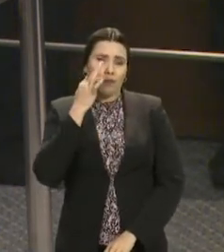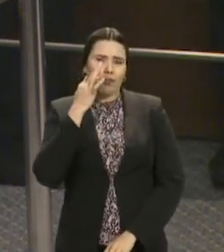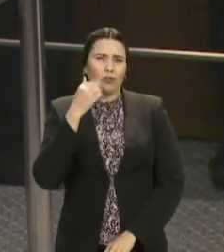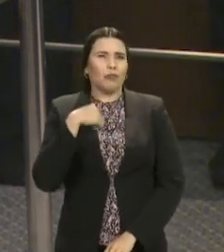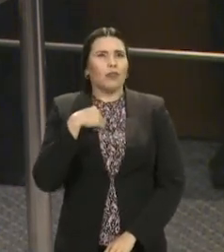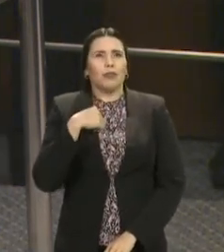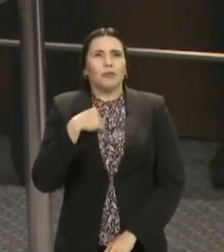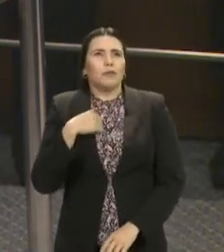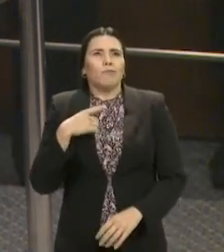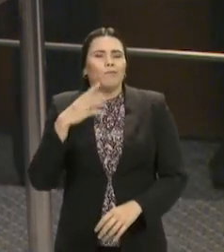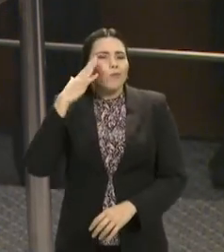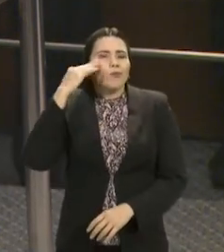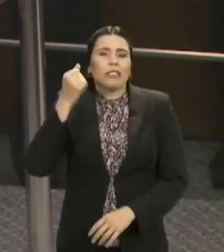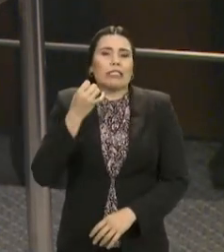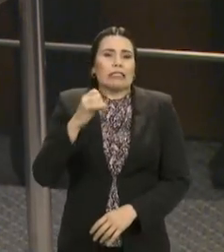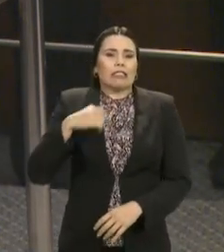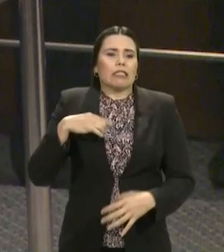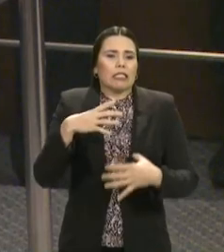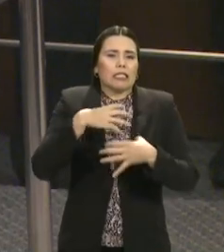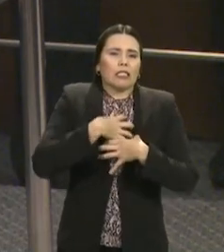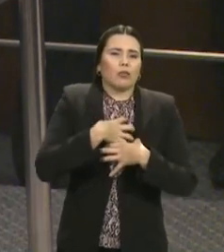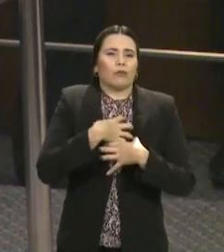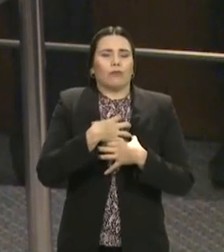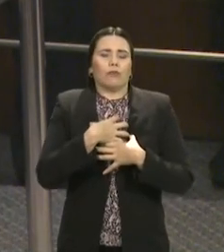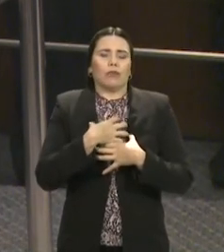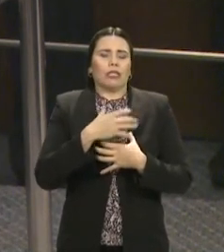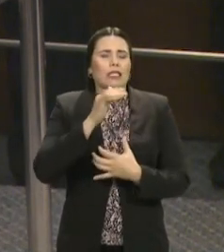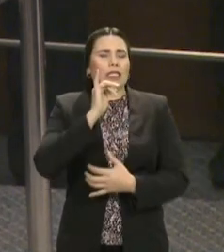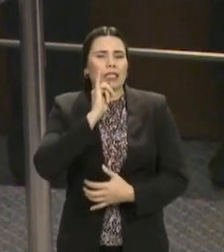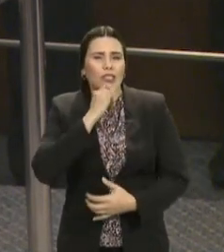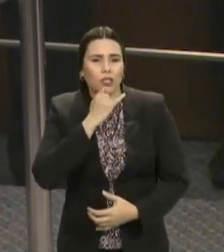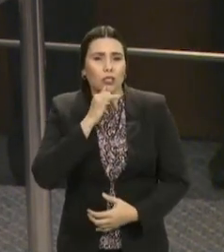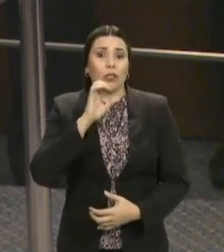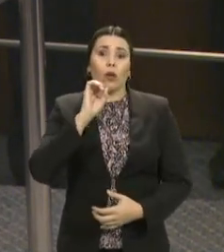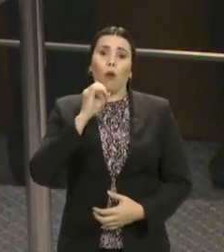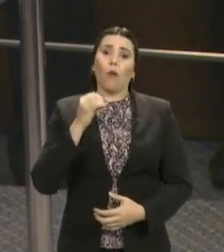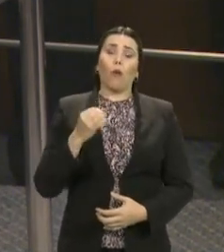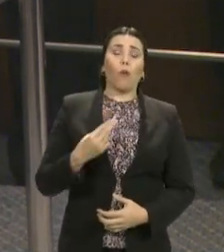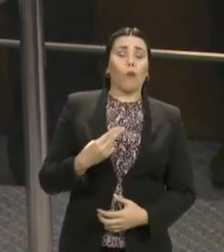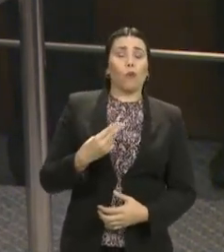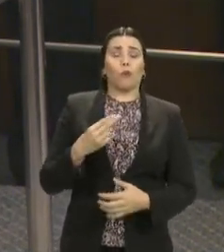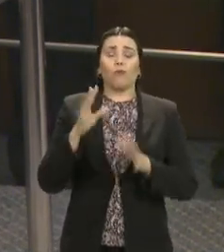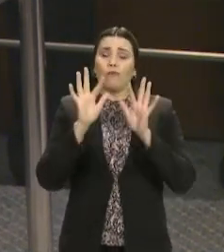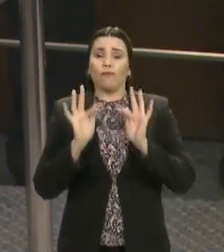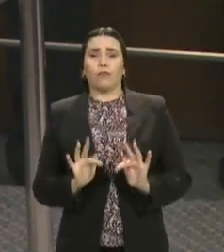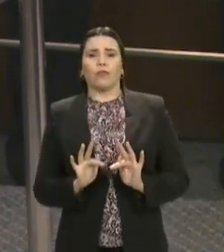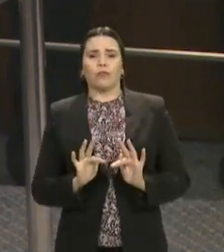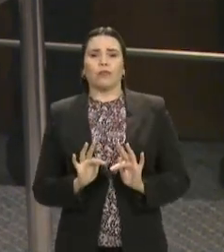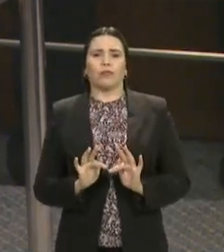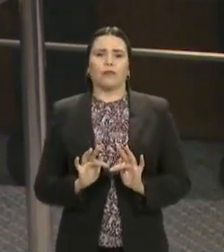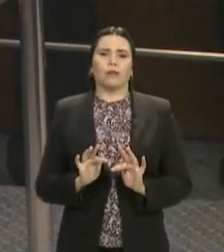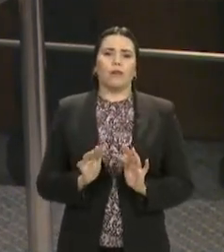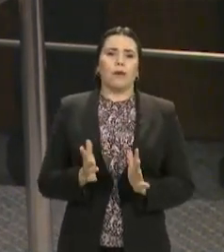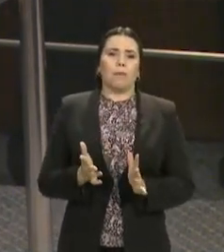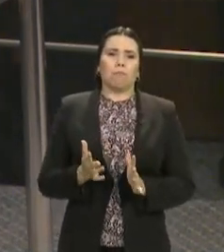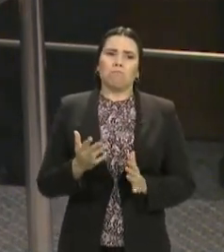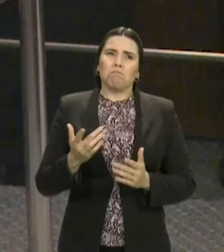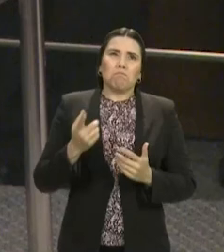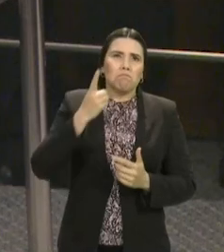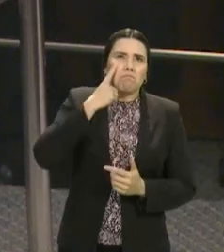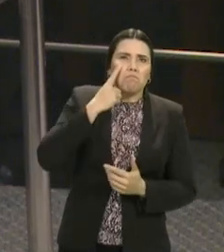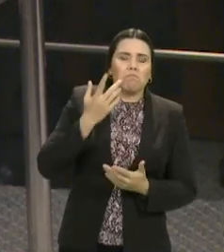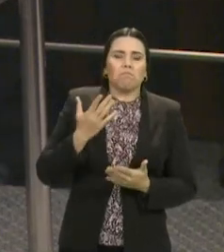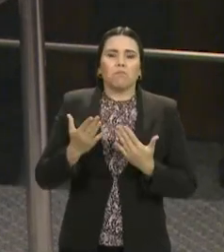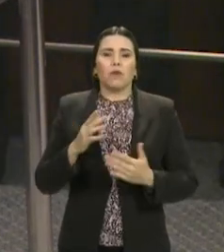se estava alegre, mas, ao mesmo tempo, muito feliz pelo sentimento de dever cumprido do